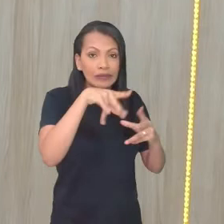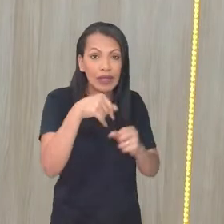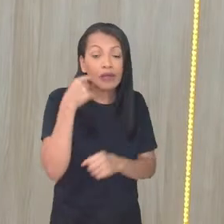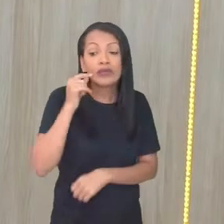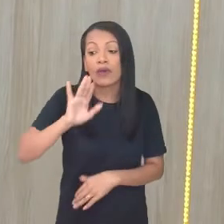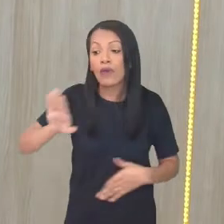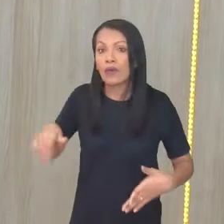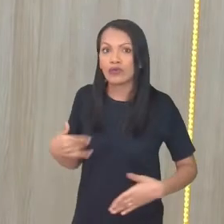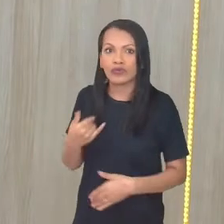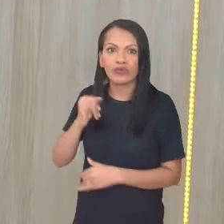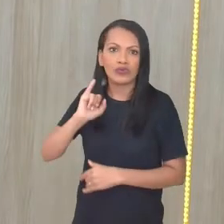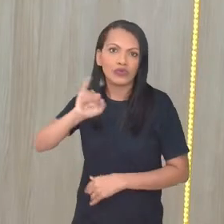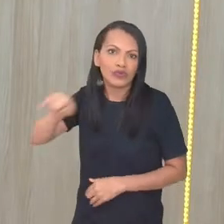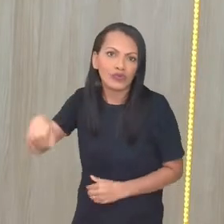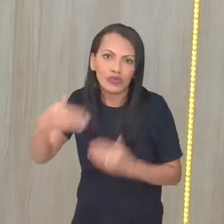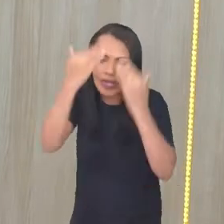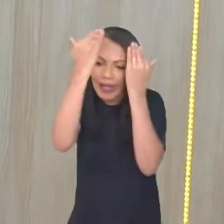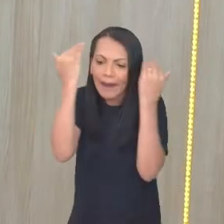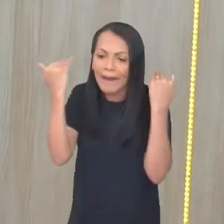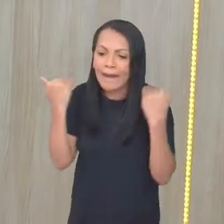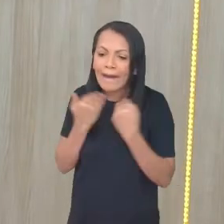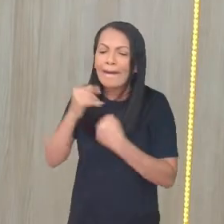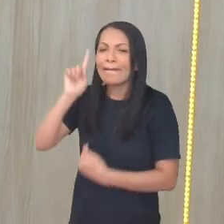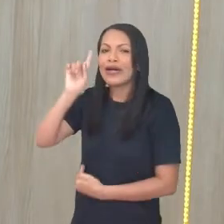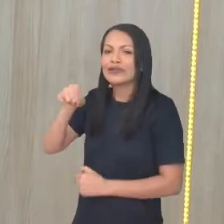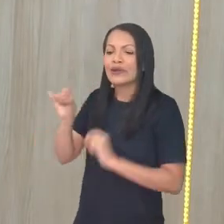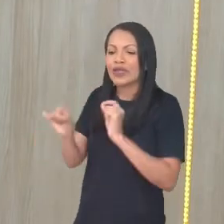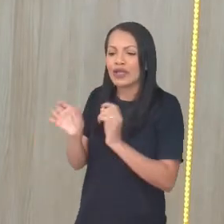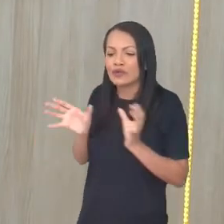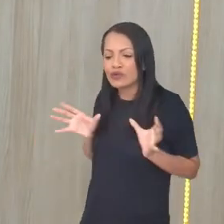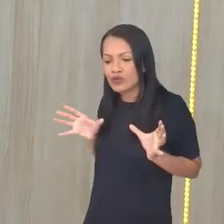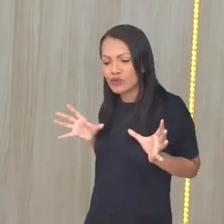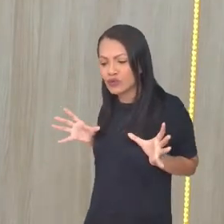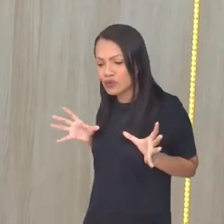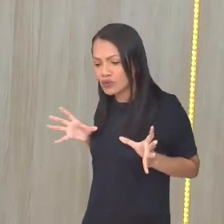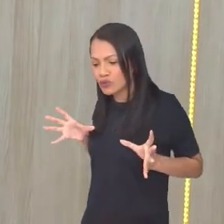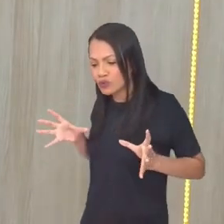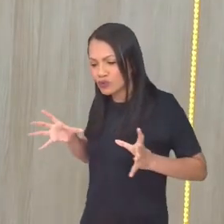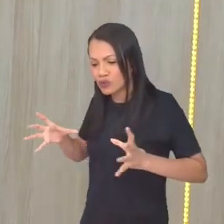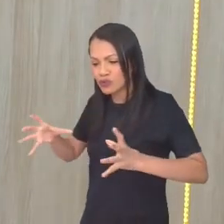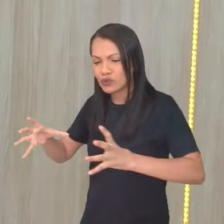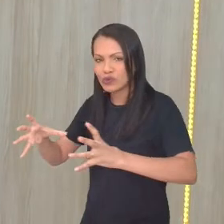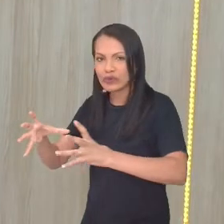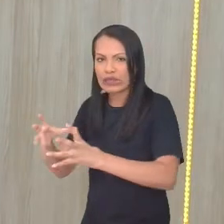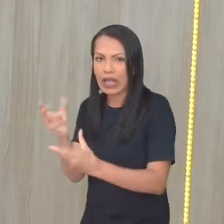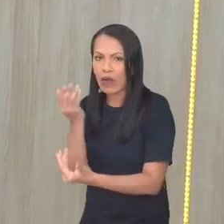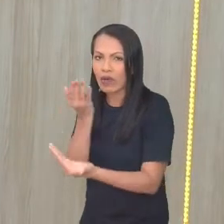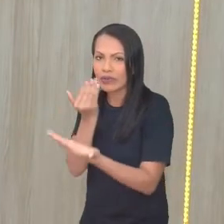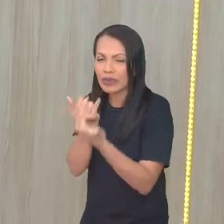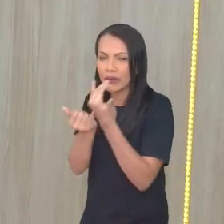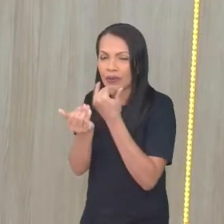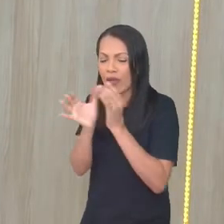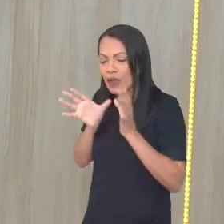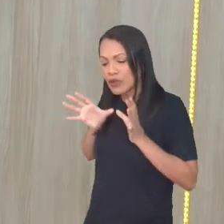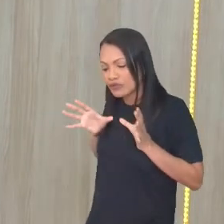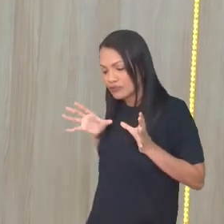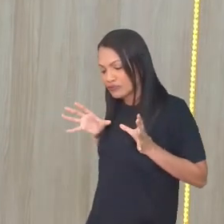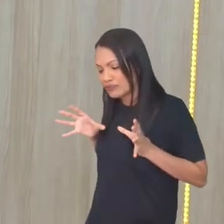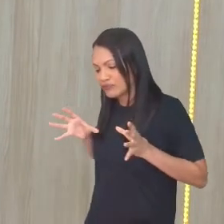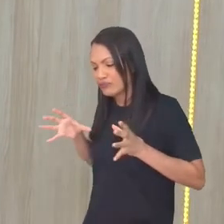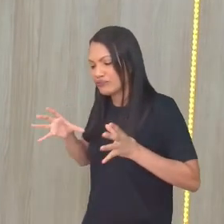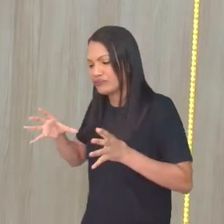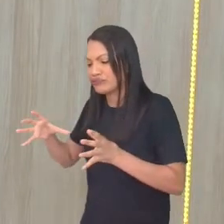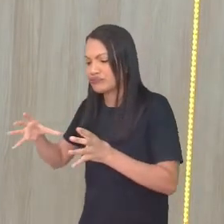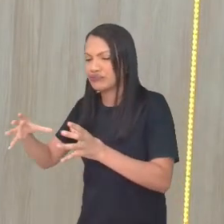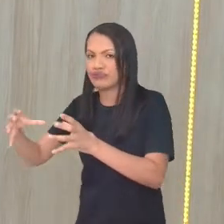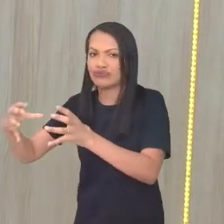em celeiros. E assim foi feito, né? Então a gente observa que eles produziam, diferente do que vai acontecer em